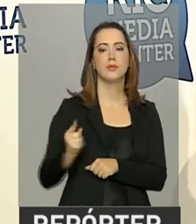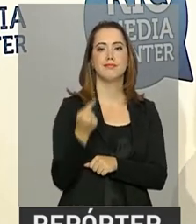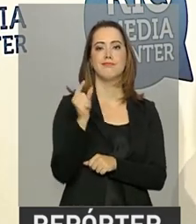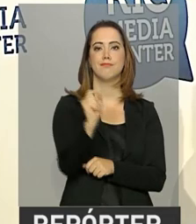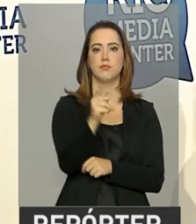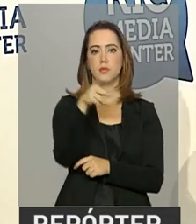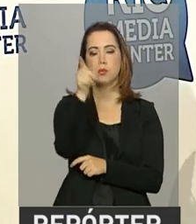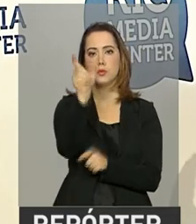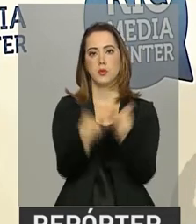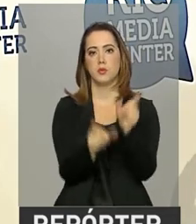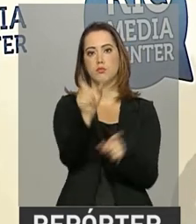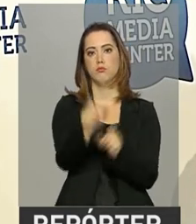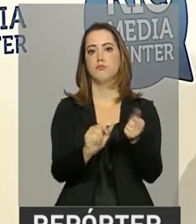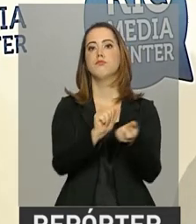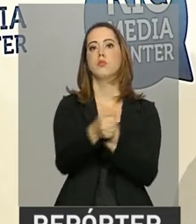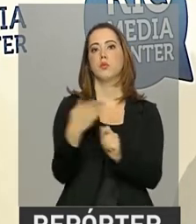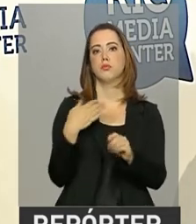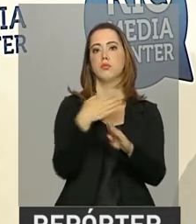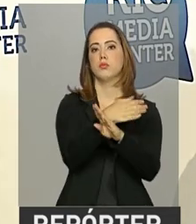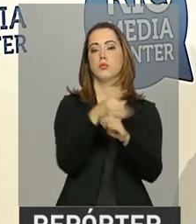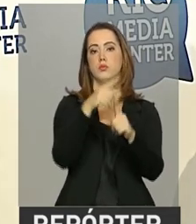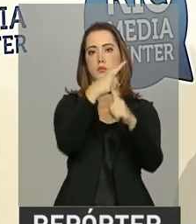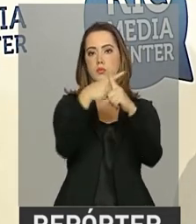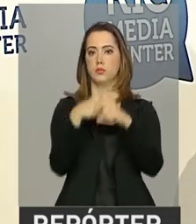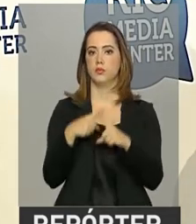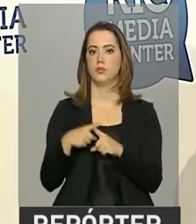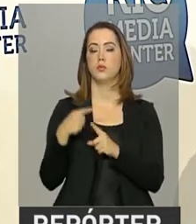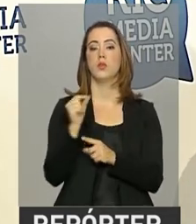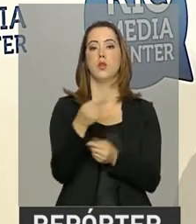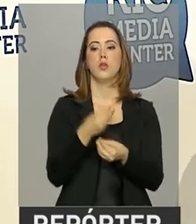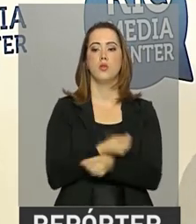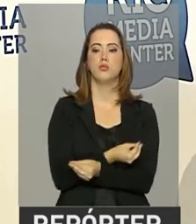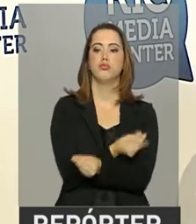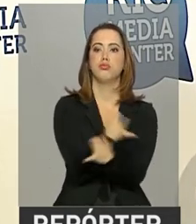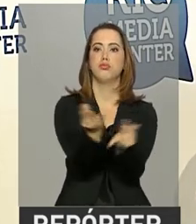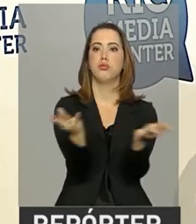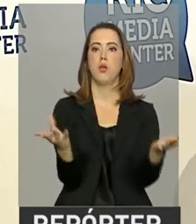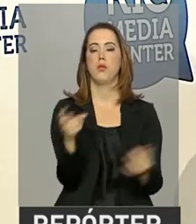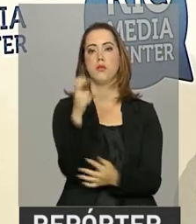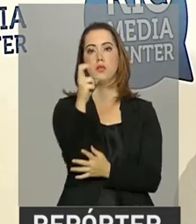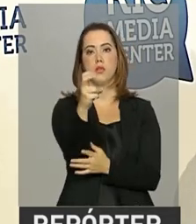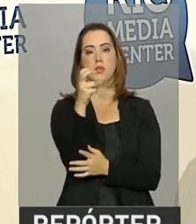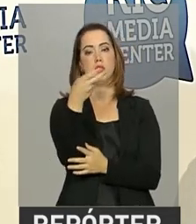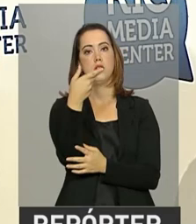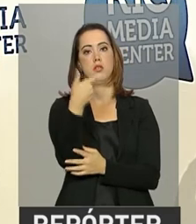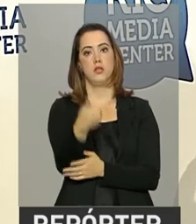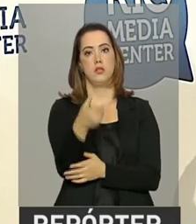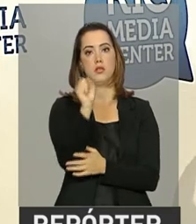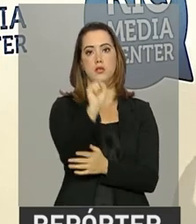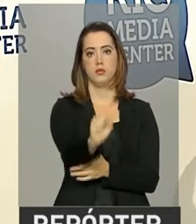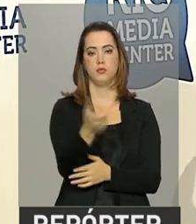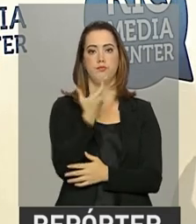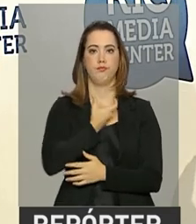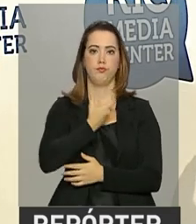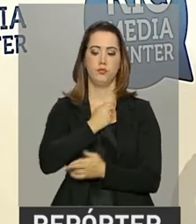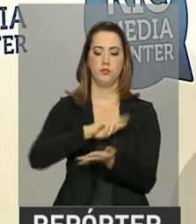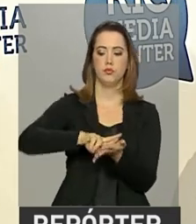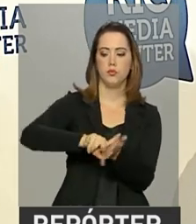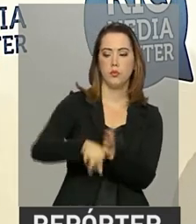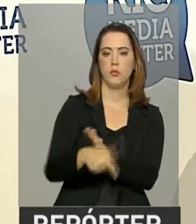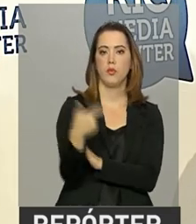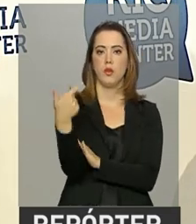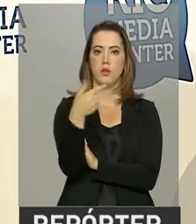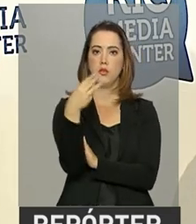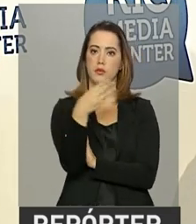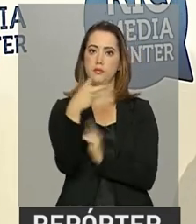das competições em duas semanas de evento serão distribuídas 528 medalhas em 23 modalidades e o